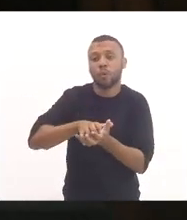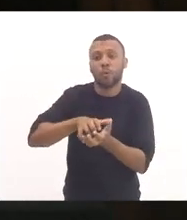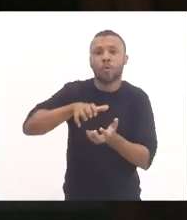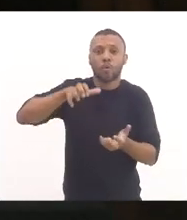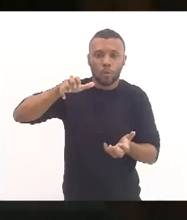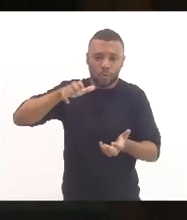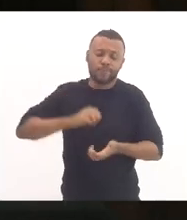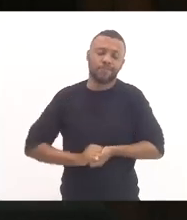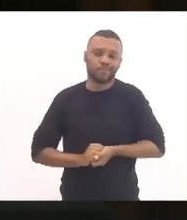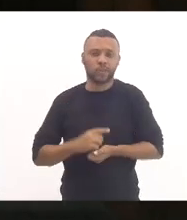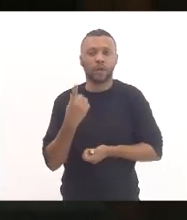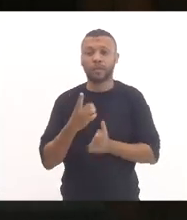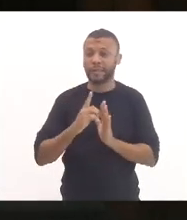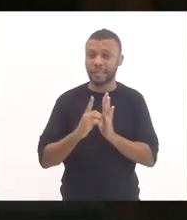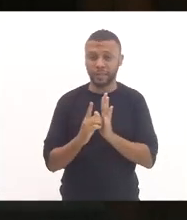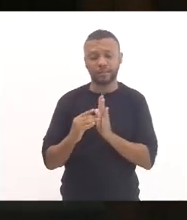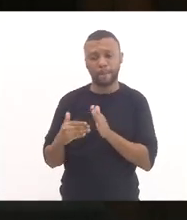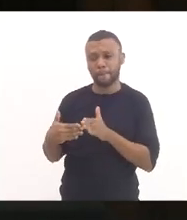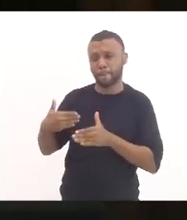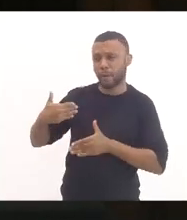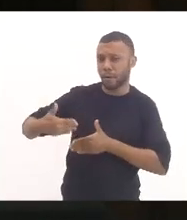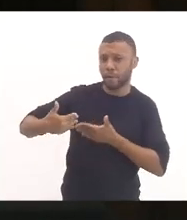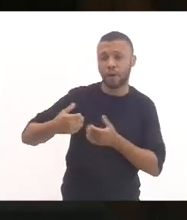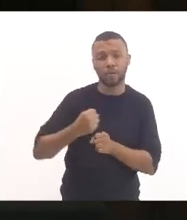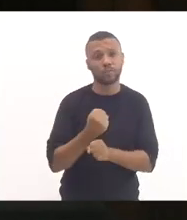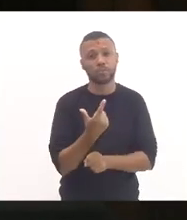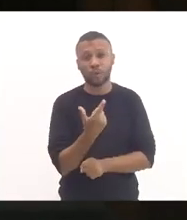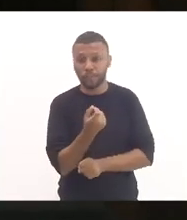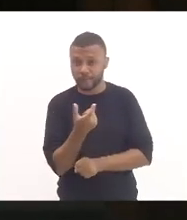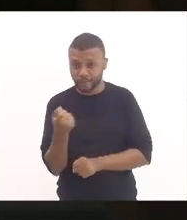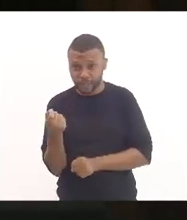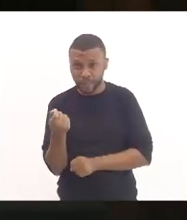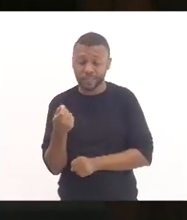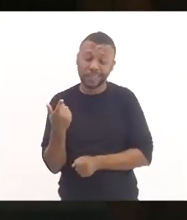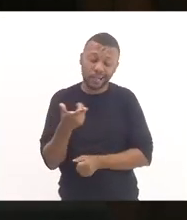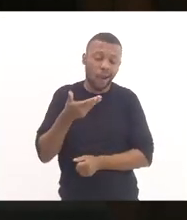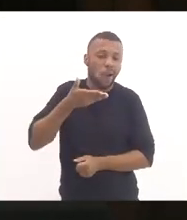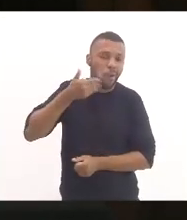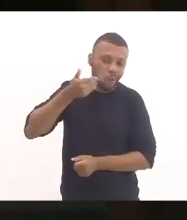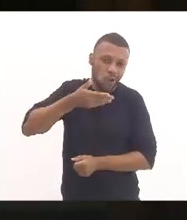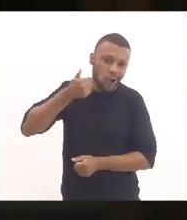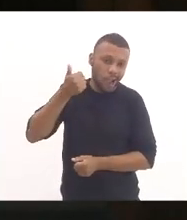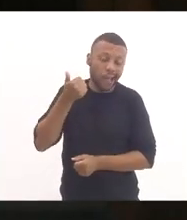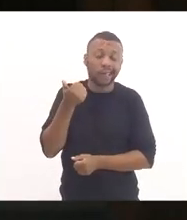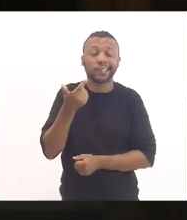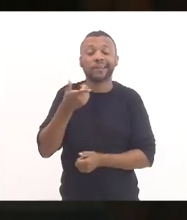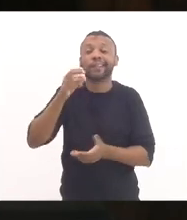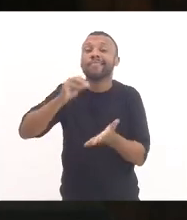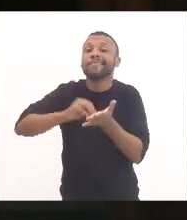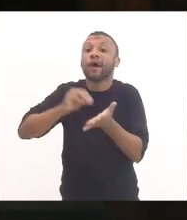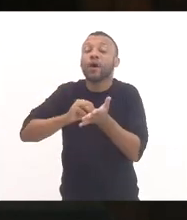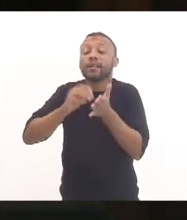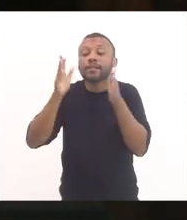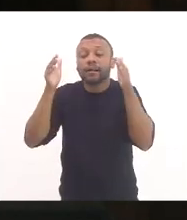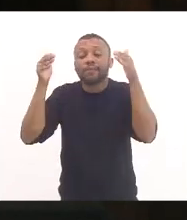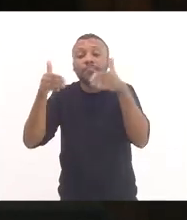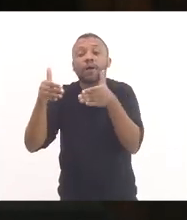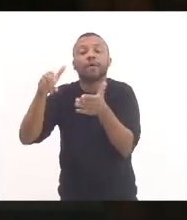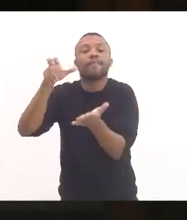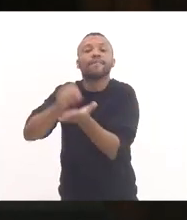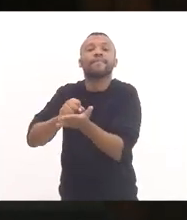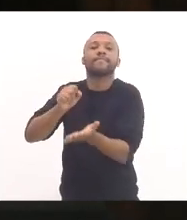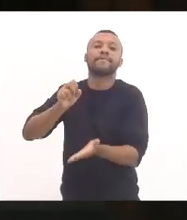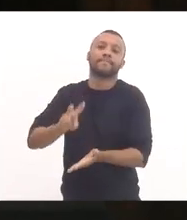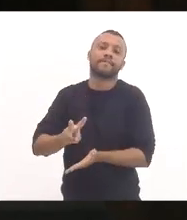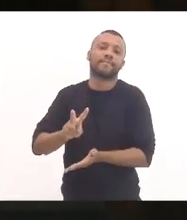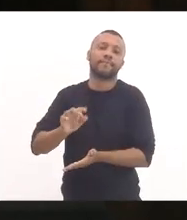já avançamos com decreto de 2020 já melhoramos né que ainda não está é vigente porque as promoções da Polícia Civil